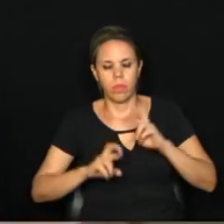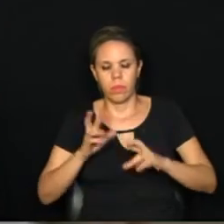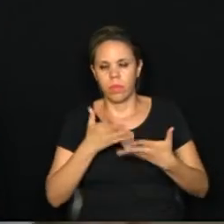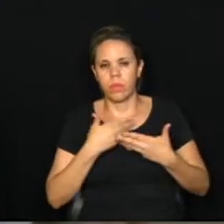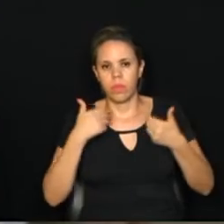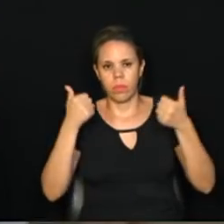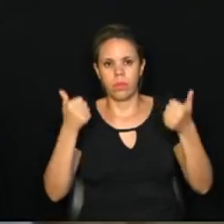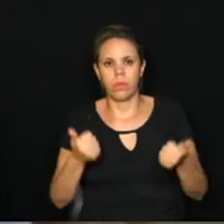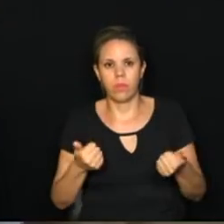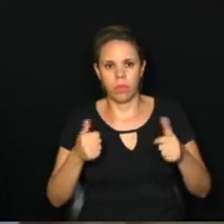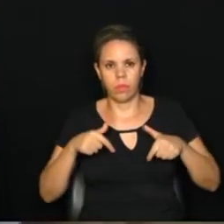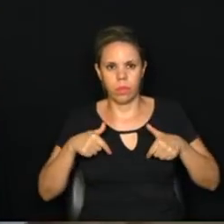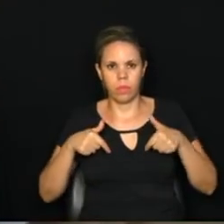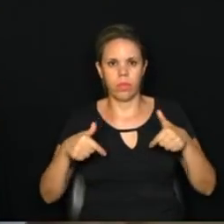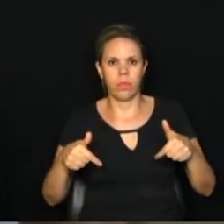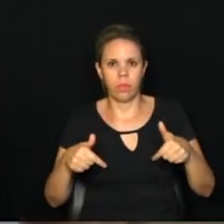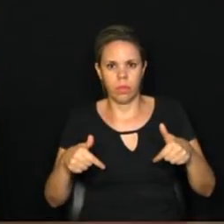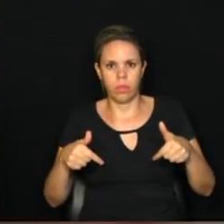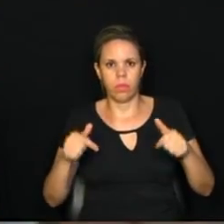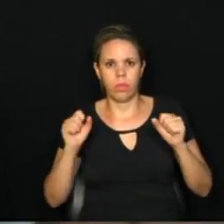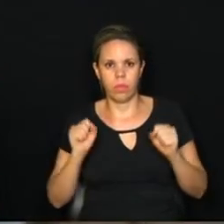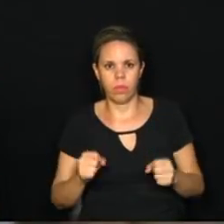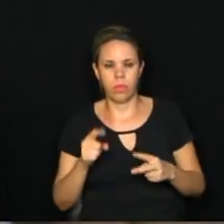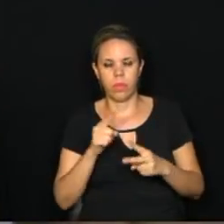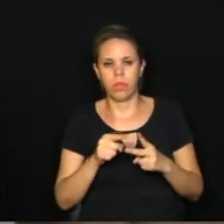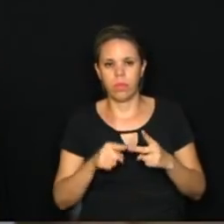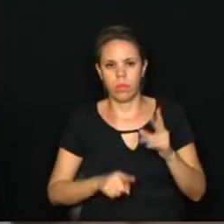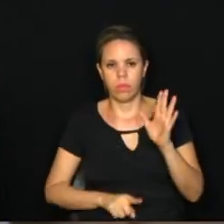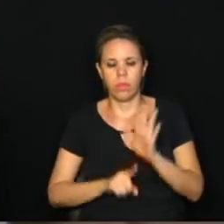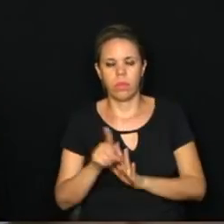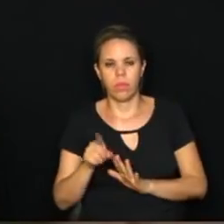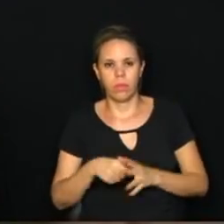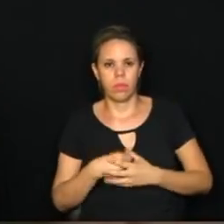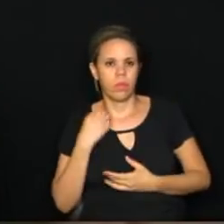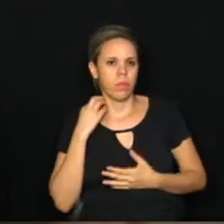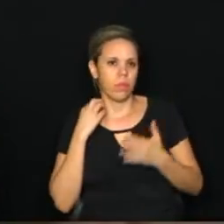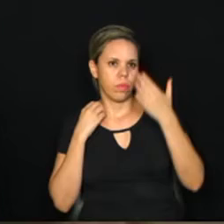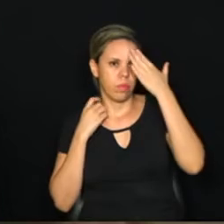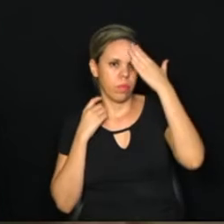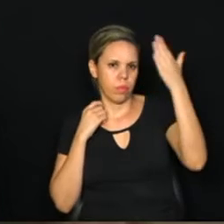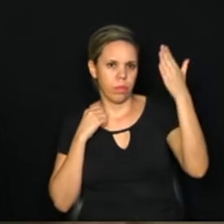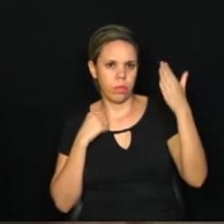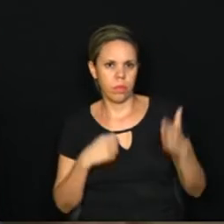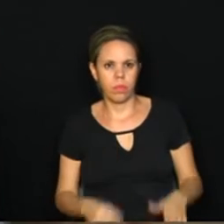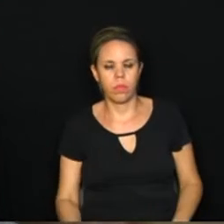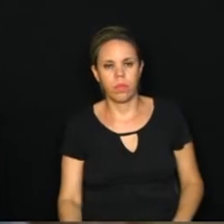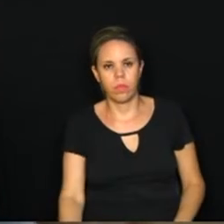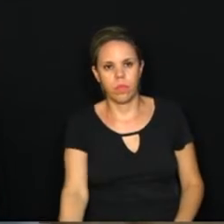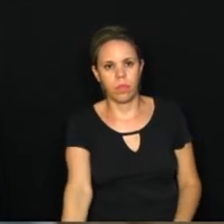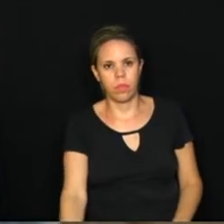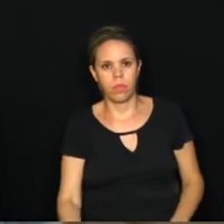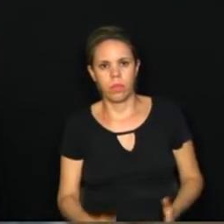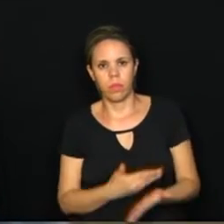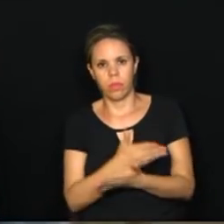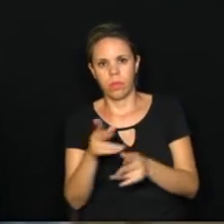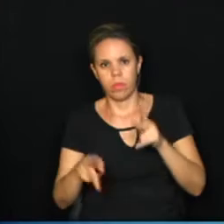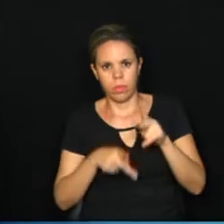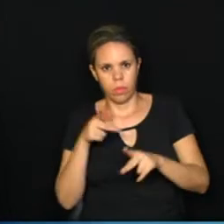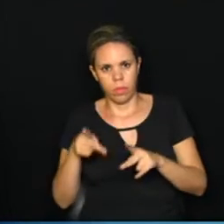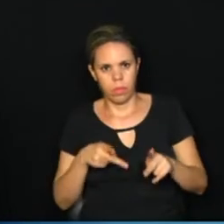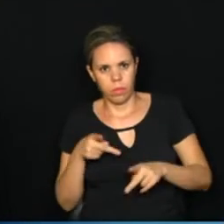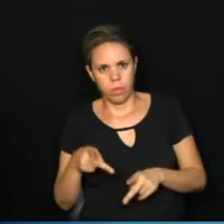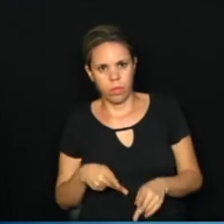melhorando as iniciativas. Então essas são as 2 perguntas e agradeço aí as contribuições